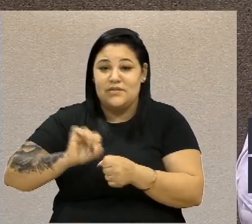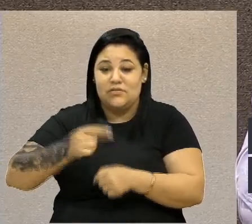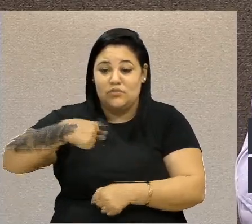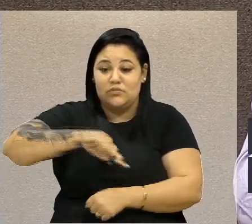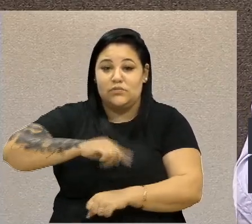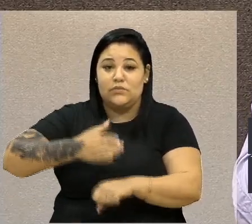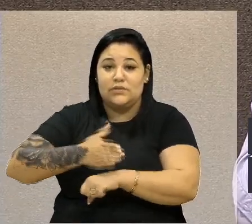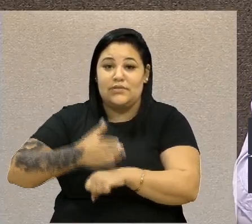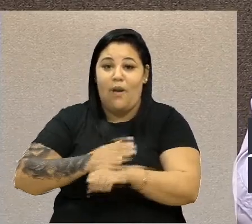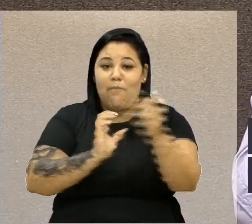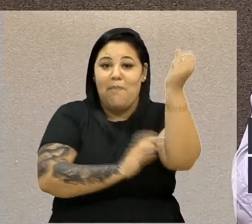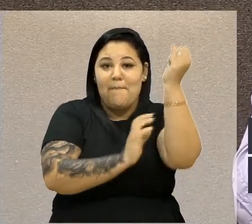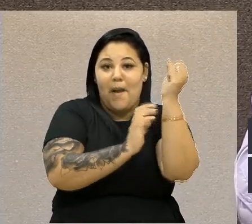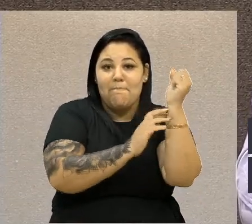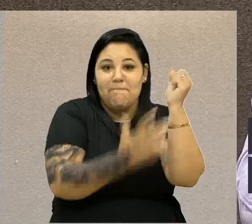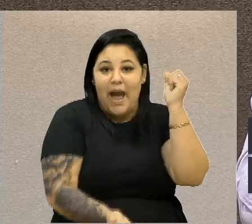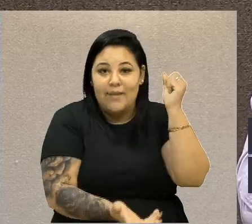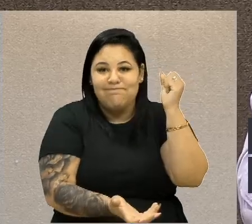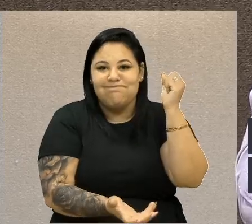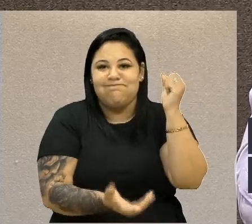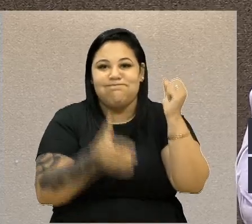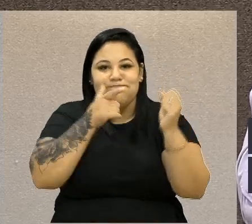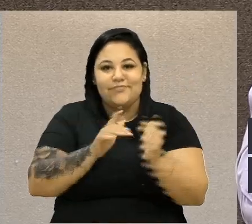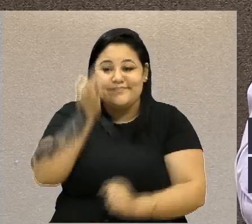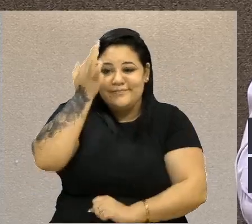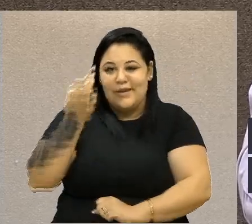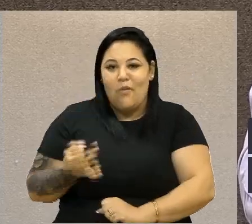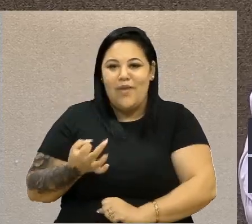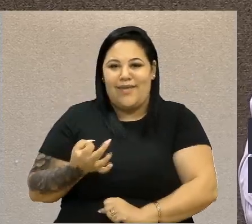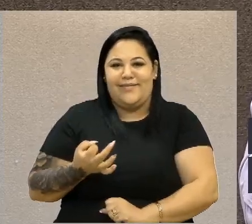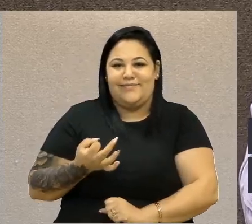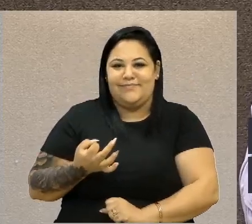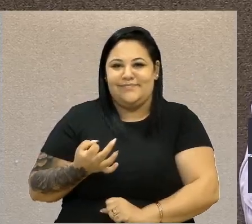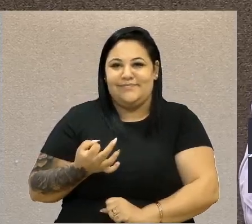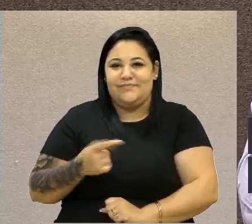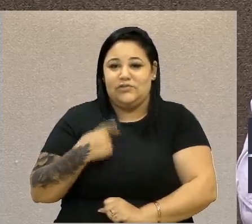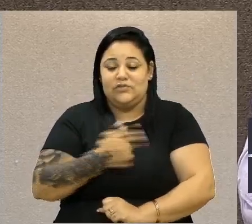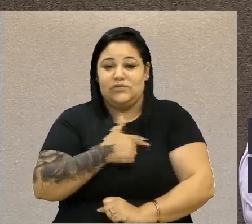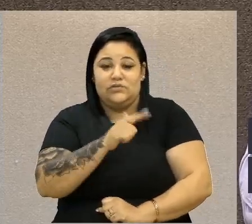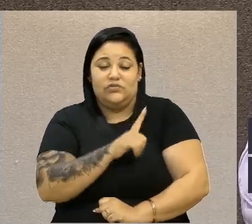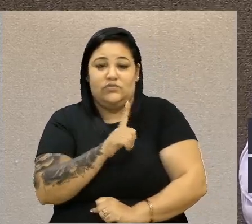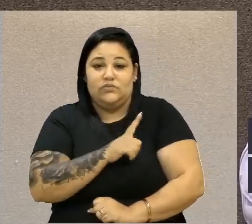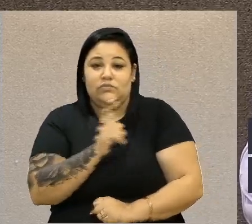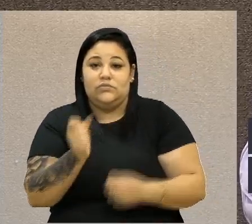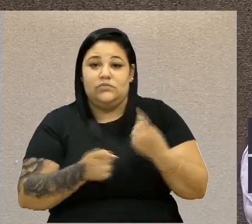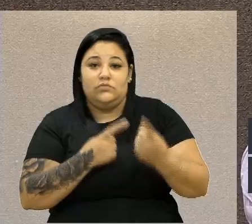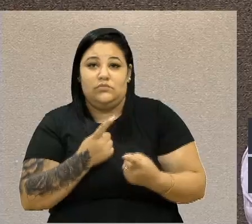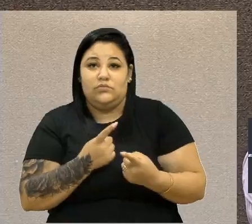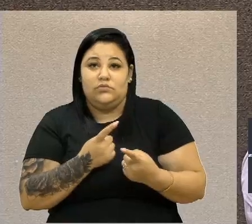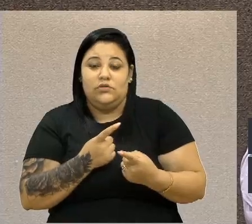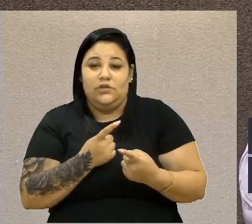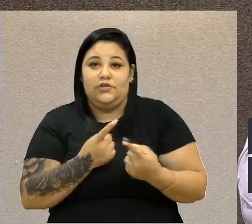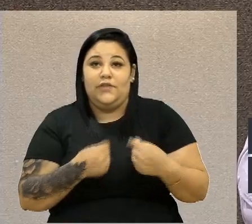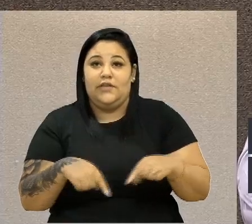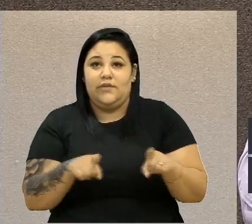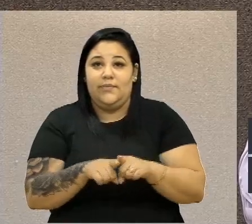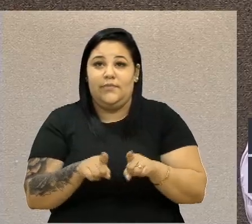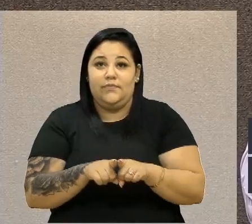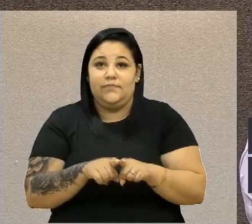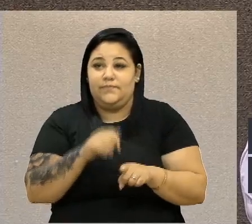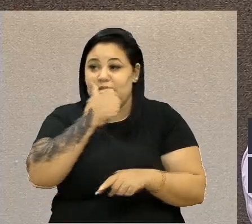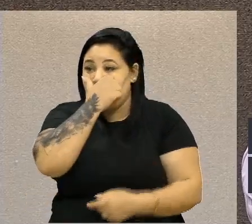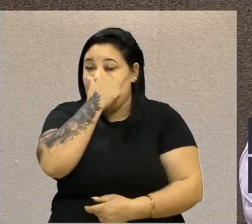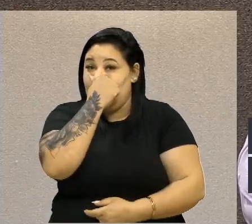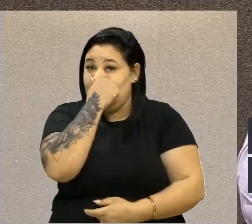é desburocratizar e entender que até que nós tivermos alguém que tenha um carimbo na mão nessa cidade, para